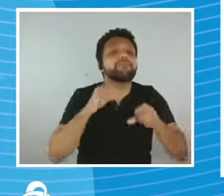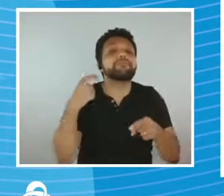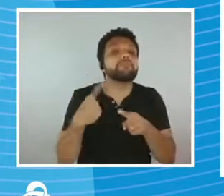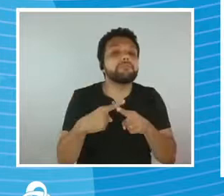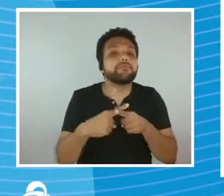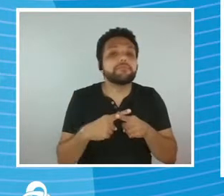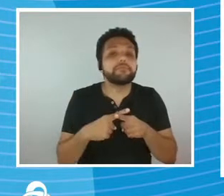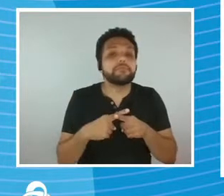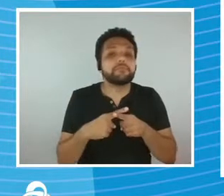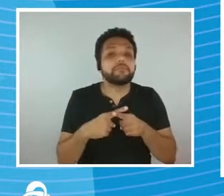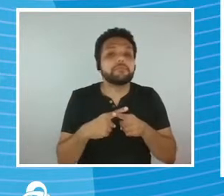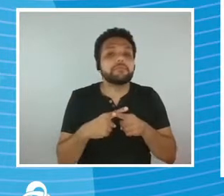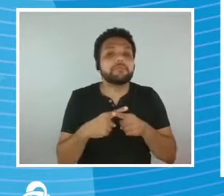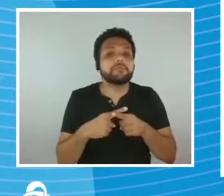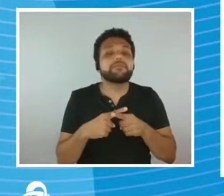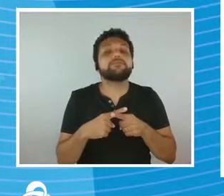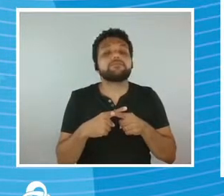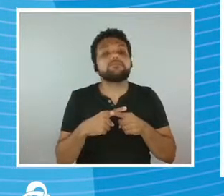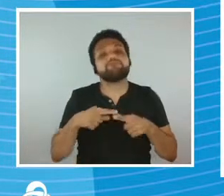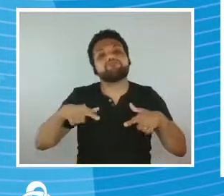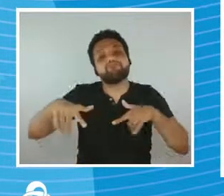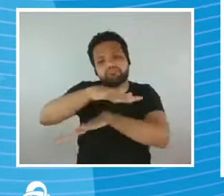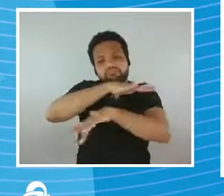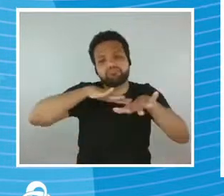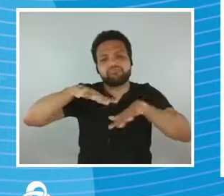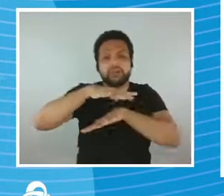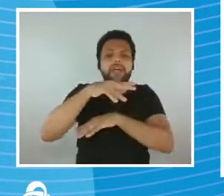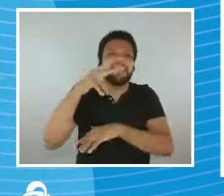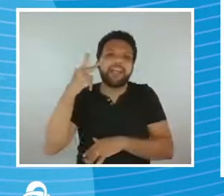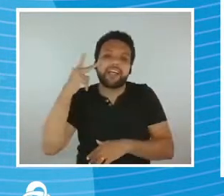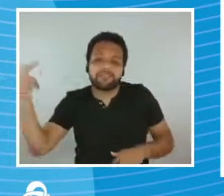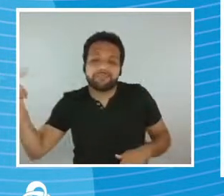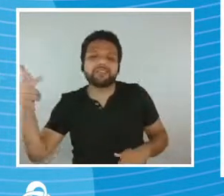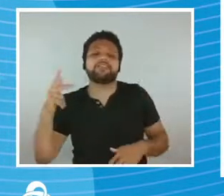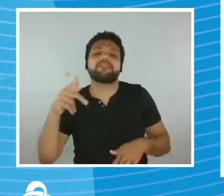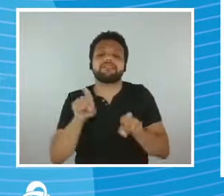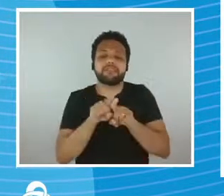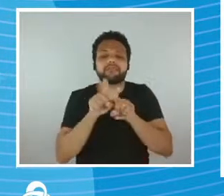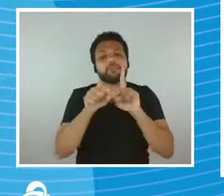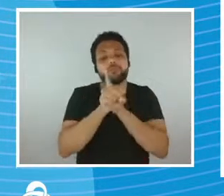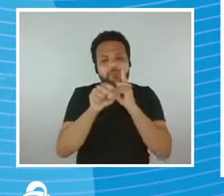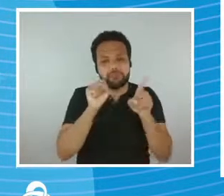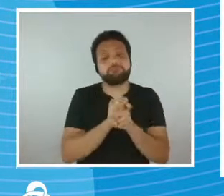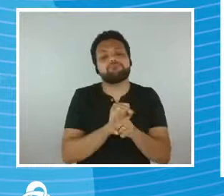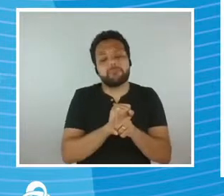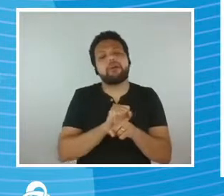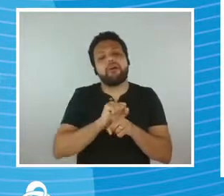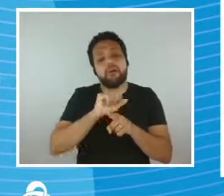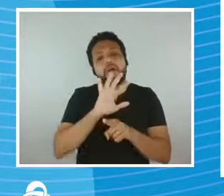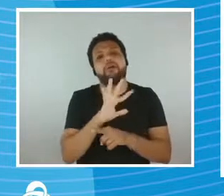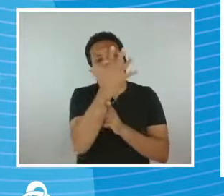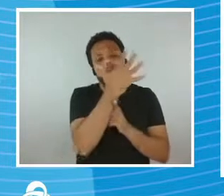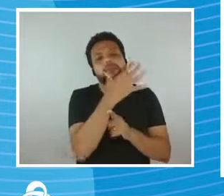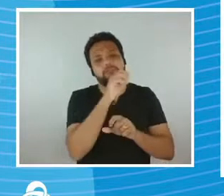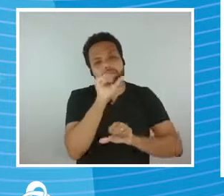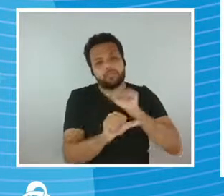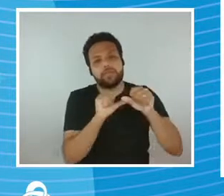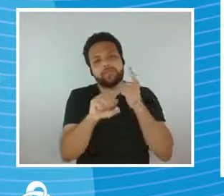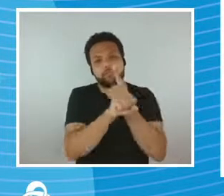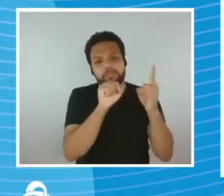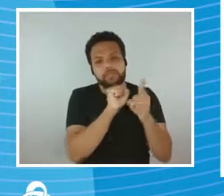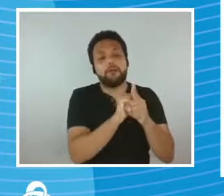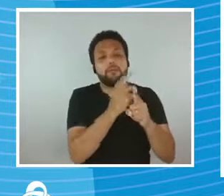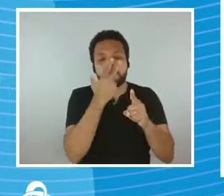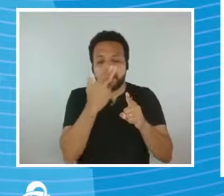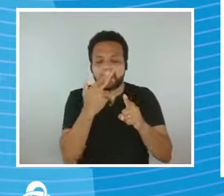há causas naturais e intervenções sociais que promovem essa mudança. Então, esse ciclo é